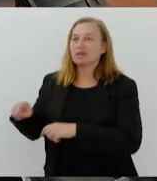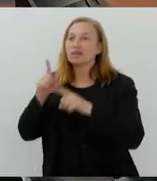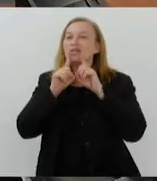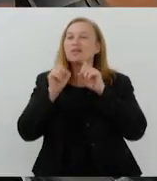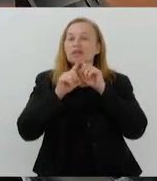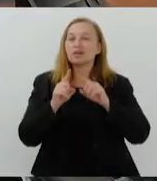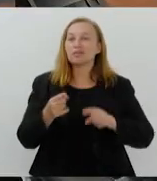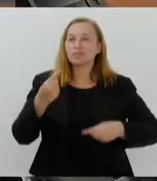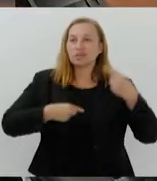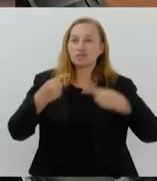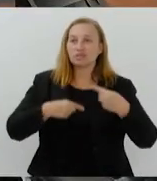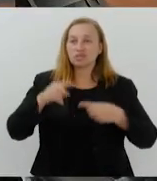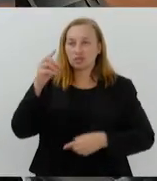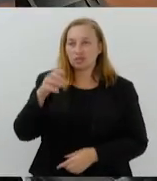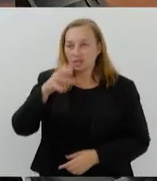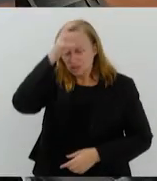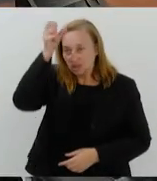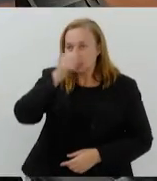Ju.